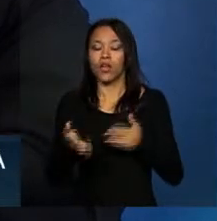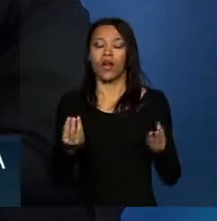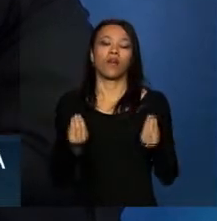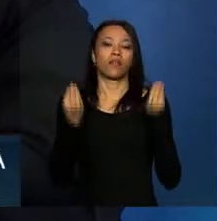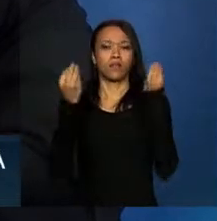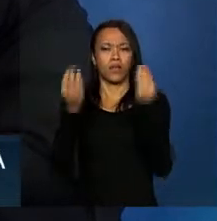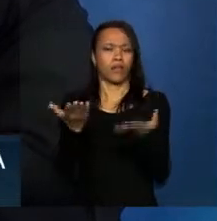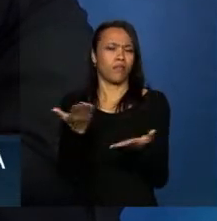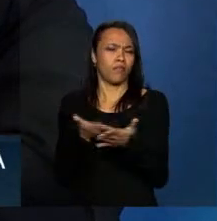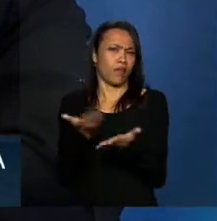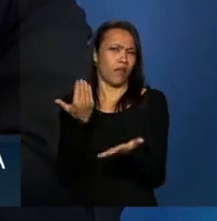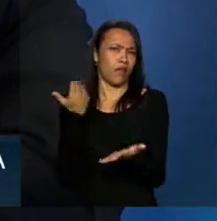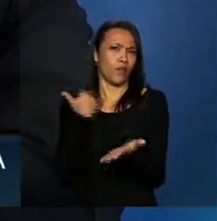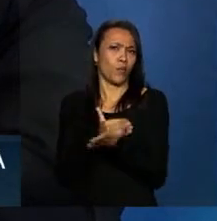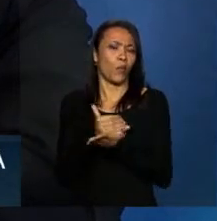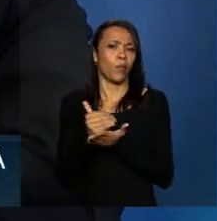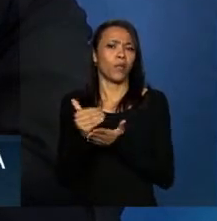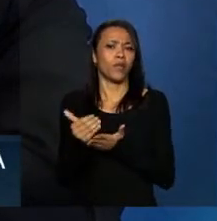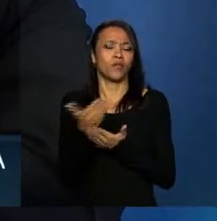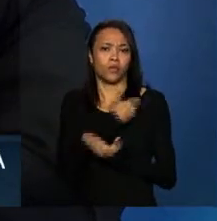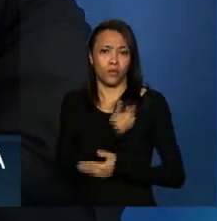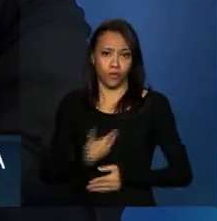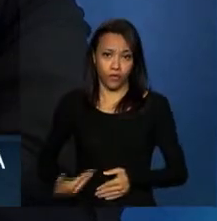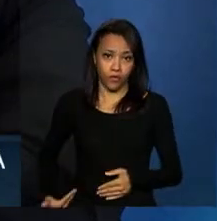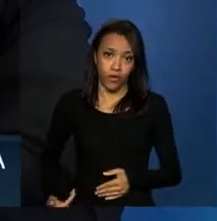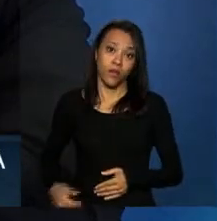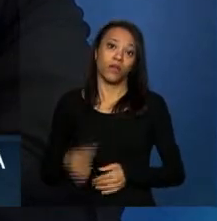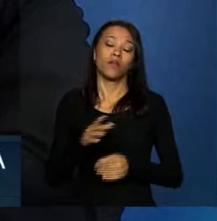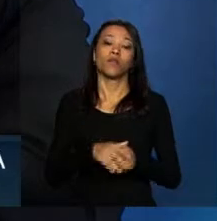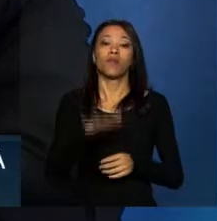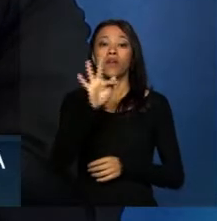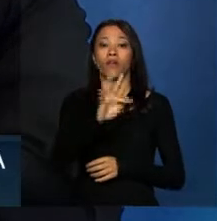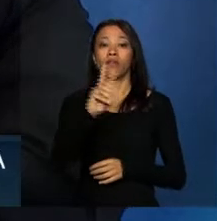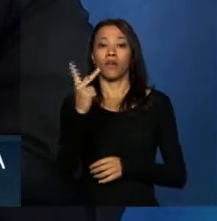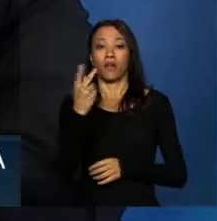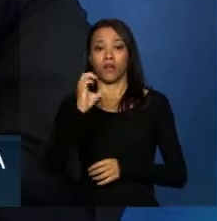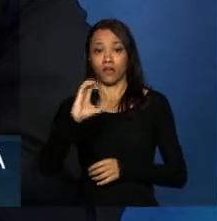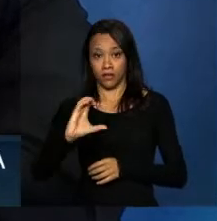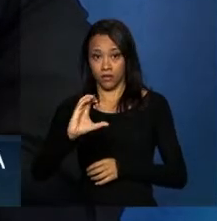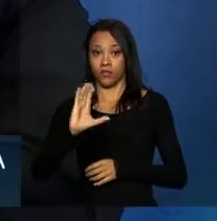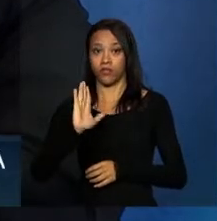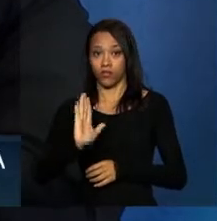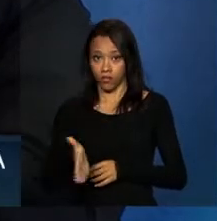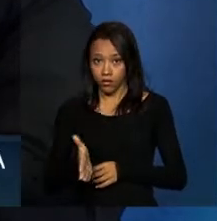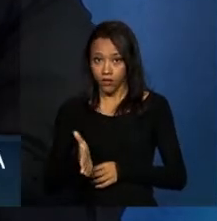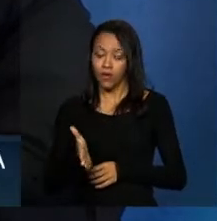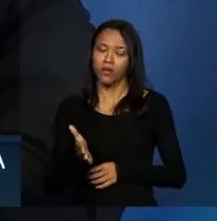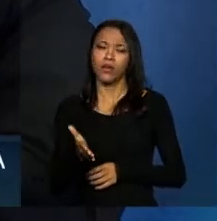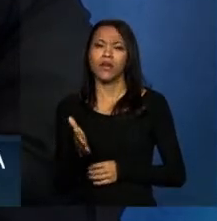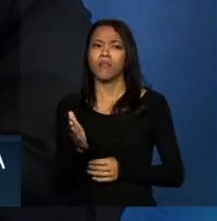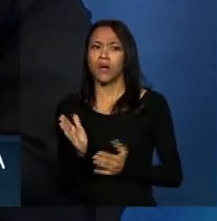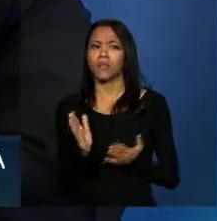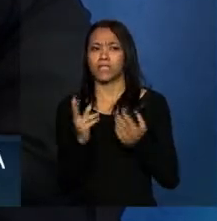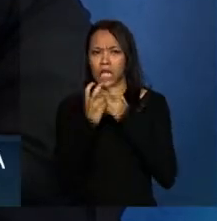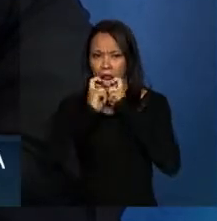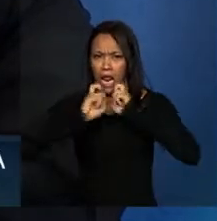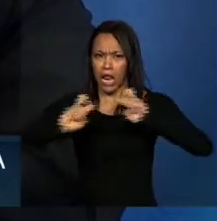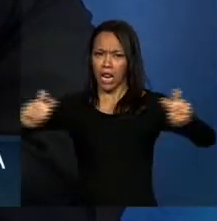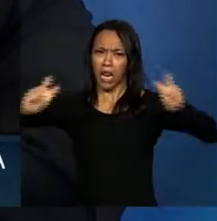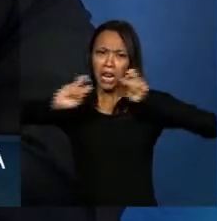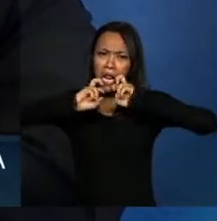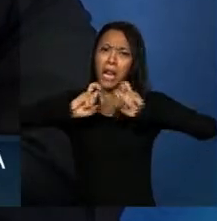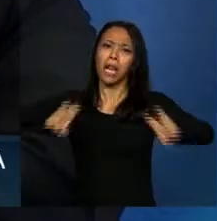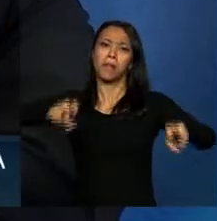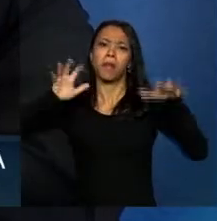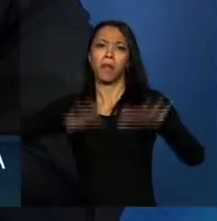iniciamos desde o governo Fernando Henrique Cardoso, e já, não em todos, mas em alguns gritos, os primeiros, ele